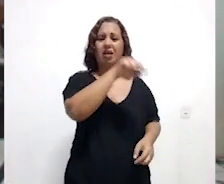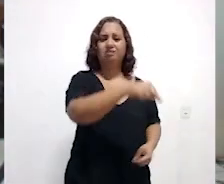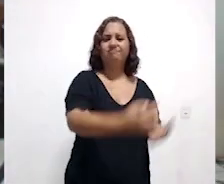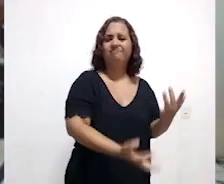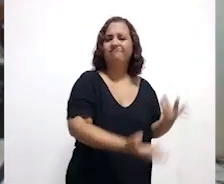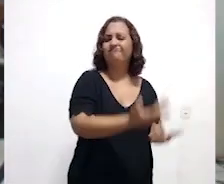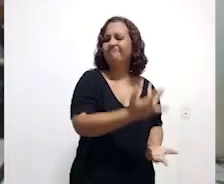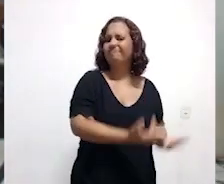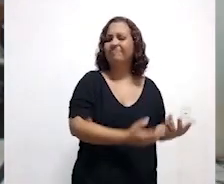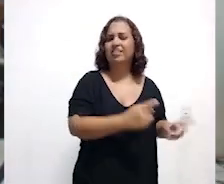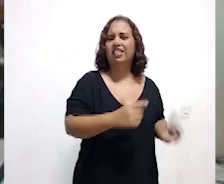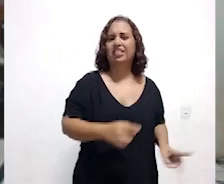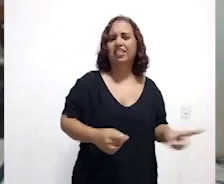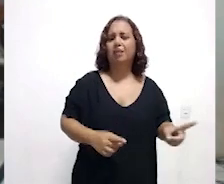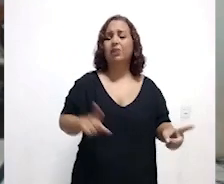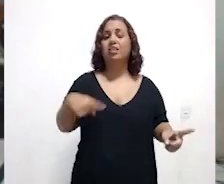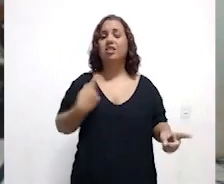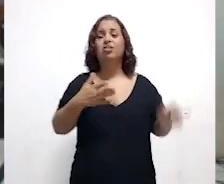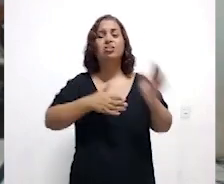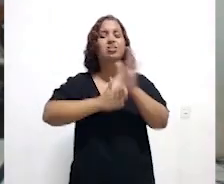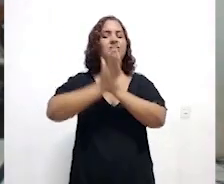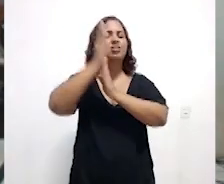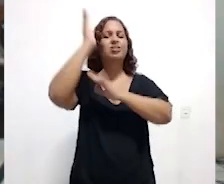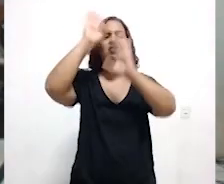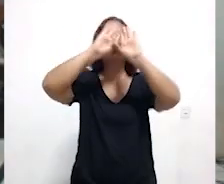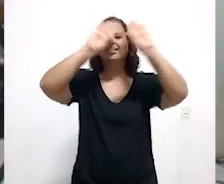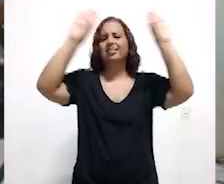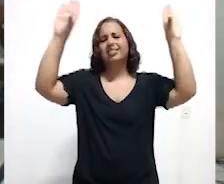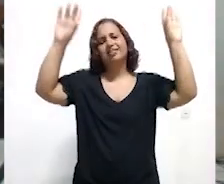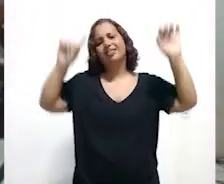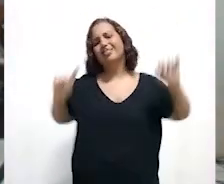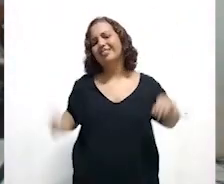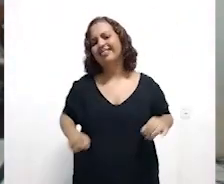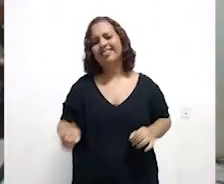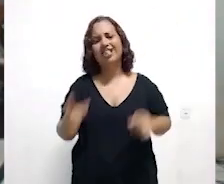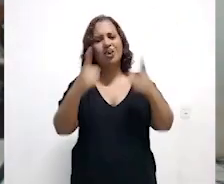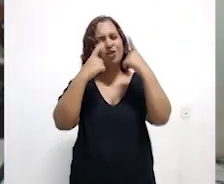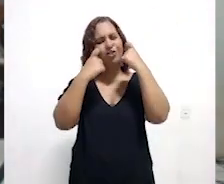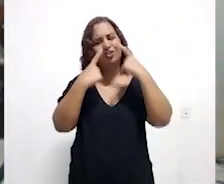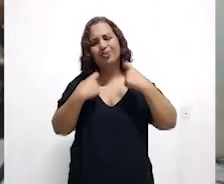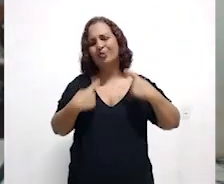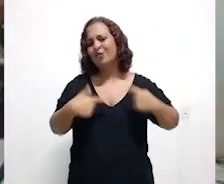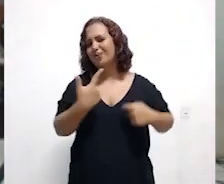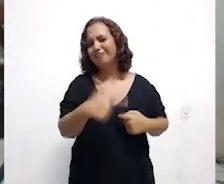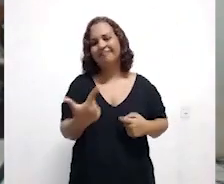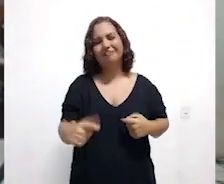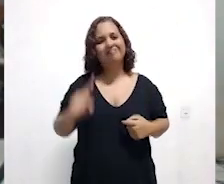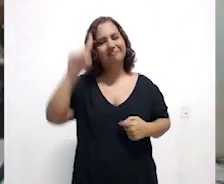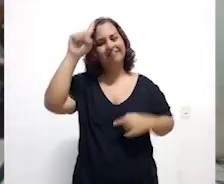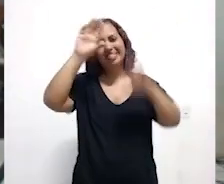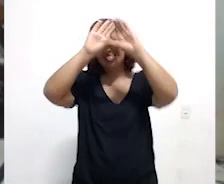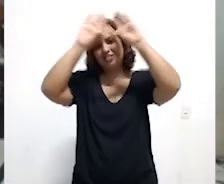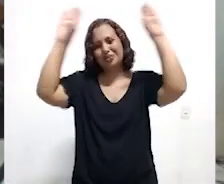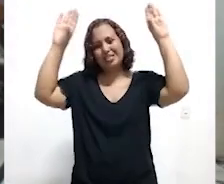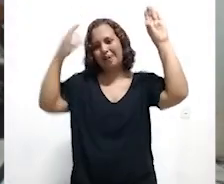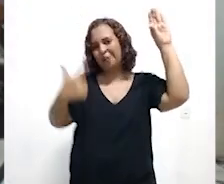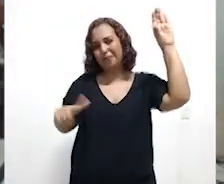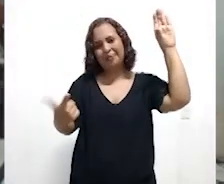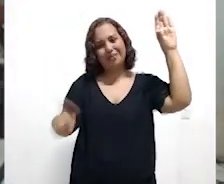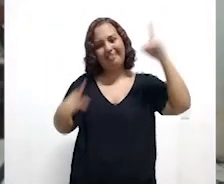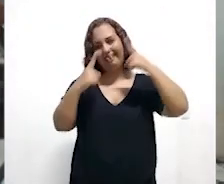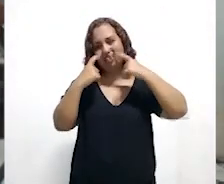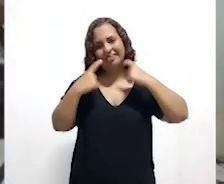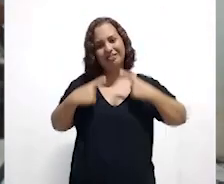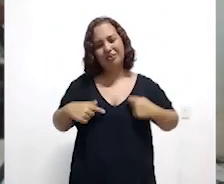herança celestial, sem choro, sem dor, um